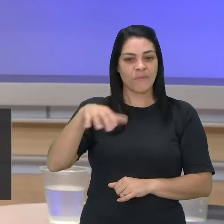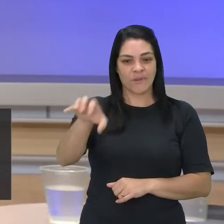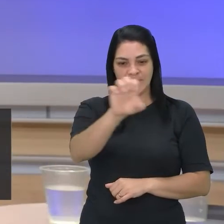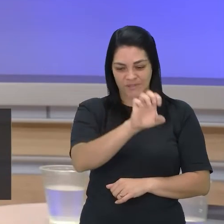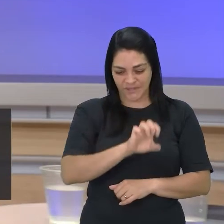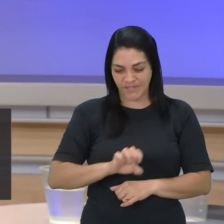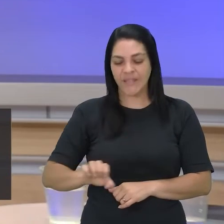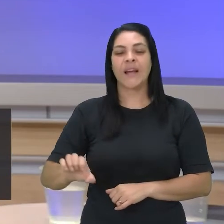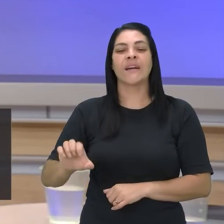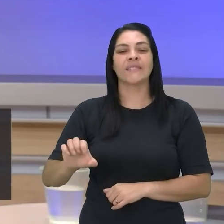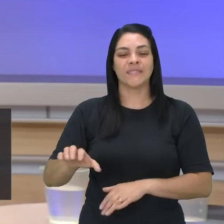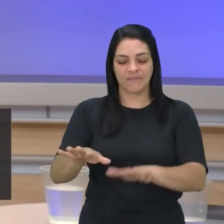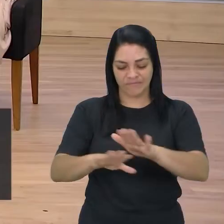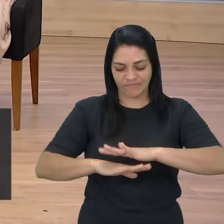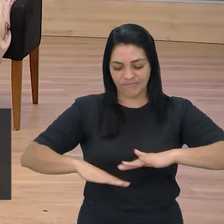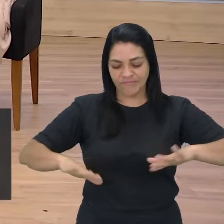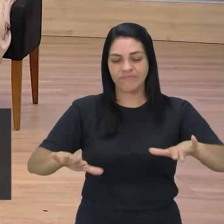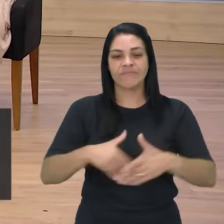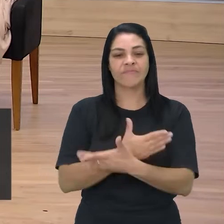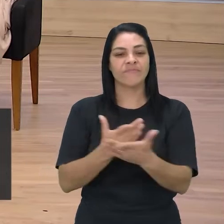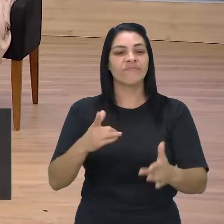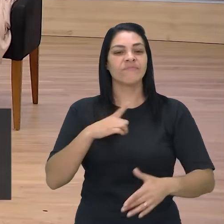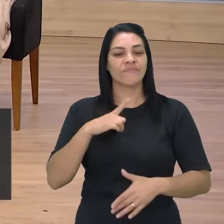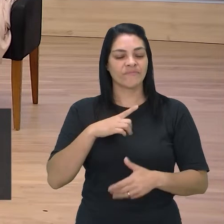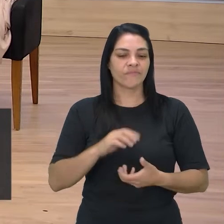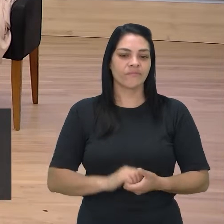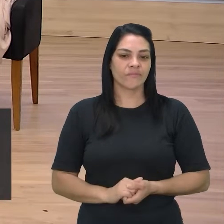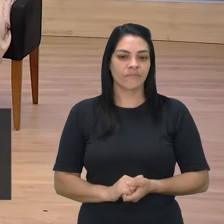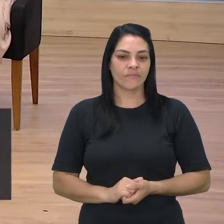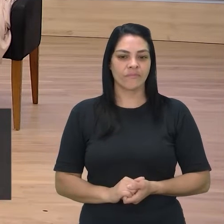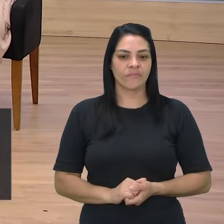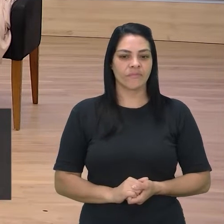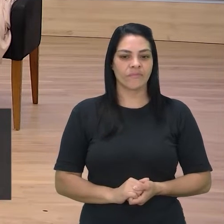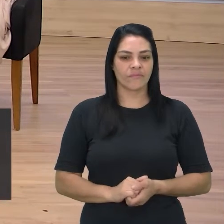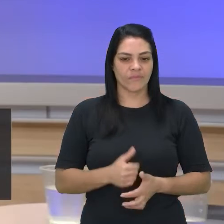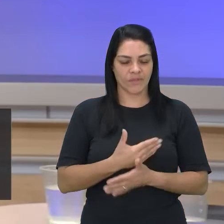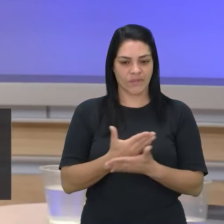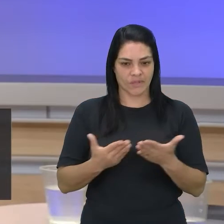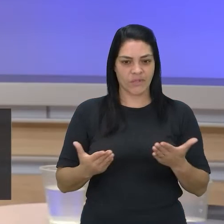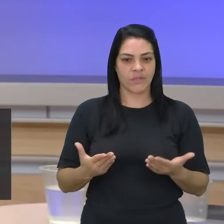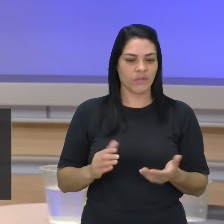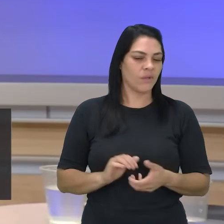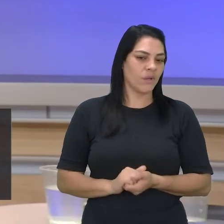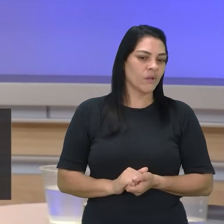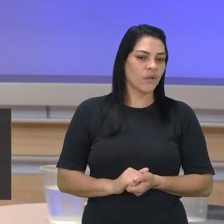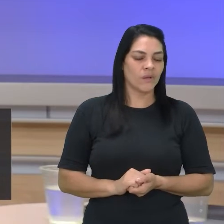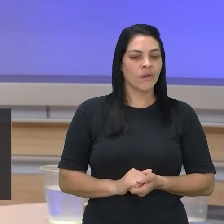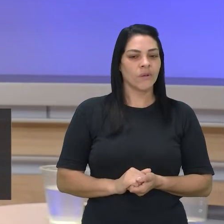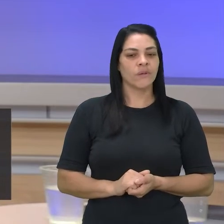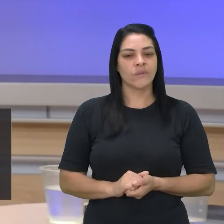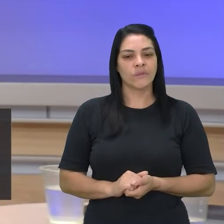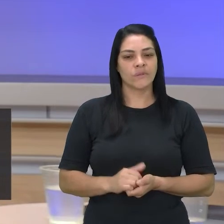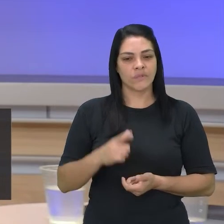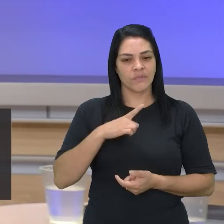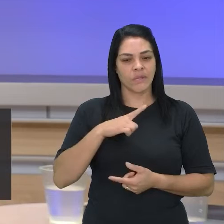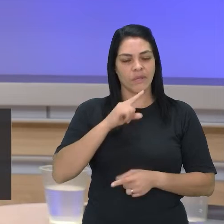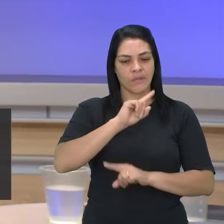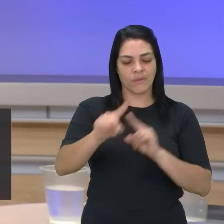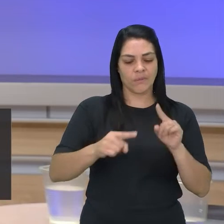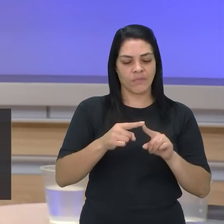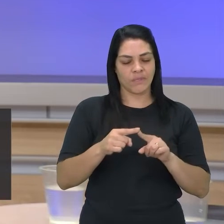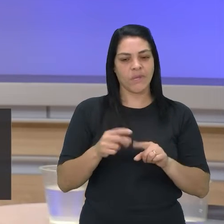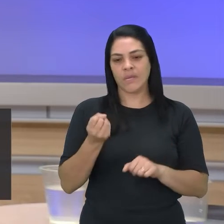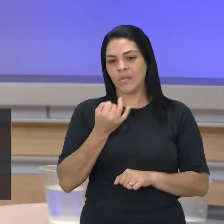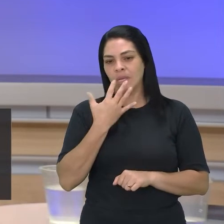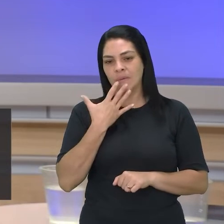pensa nesse aspecto aí, essa ampliação? A gente tem sido muito provocado nesse sentido, Terezinha, e aí para a gente é muito bom